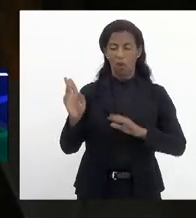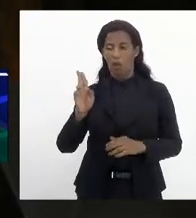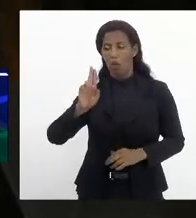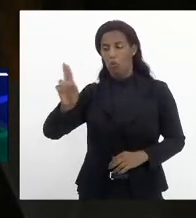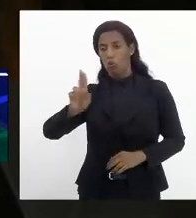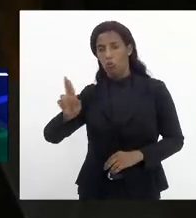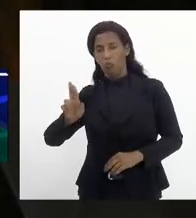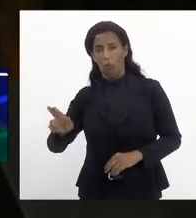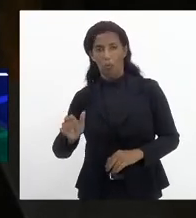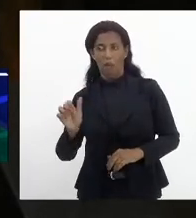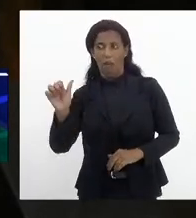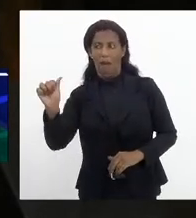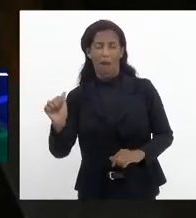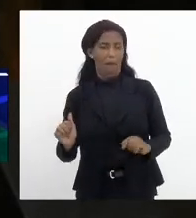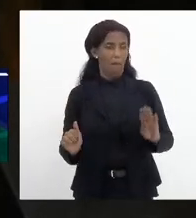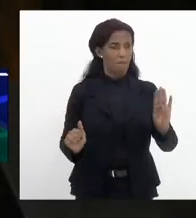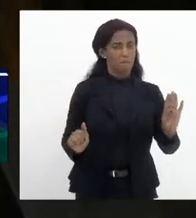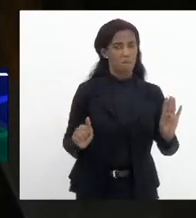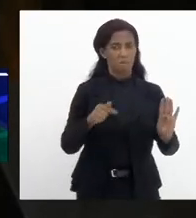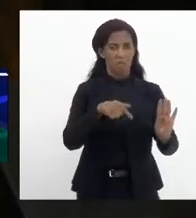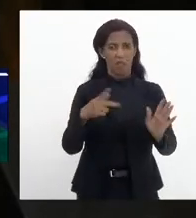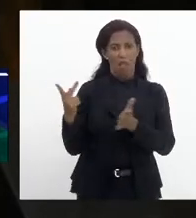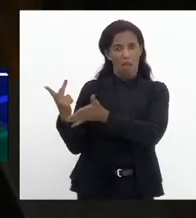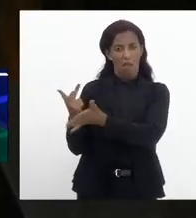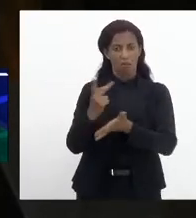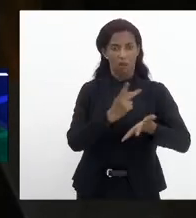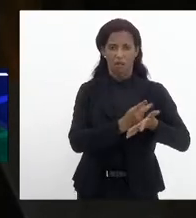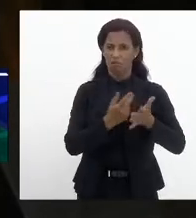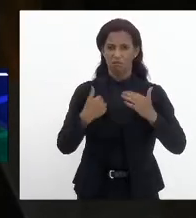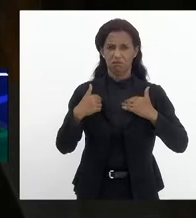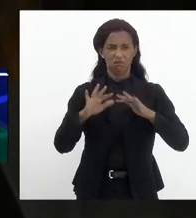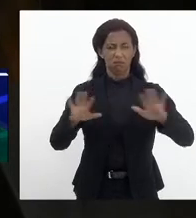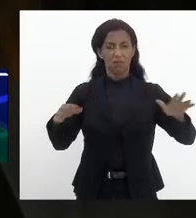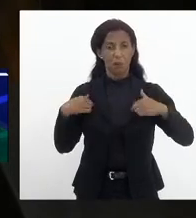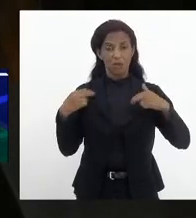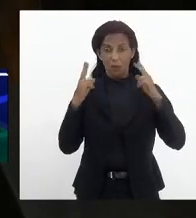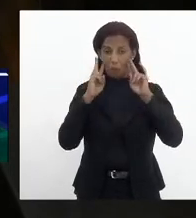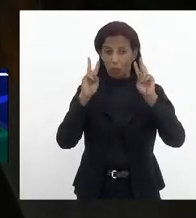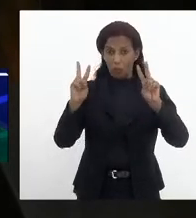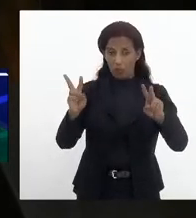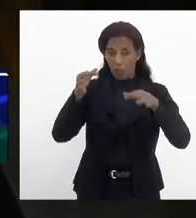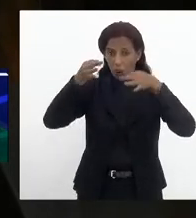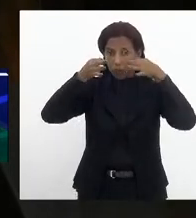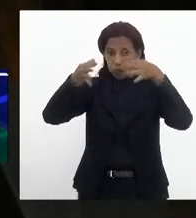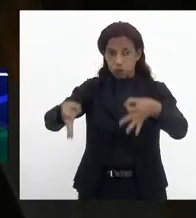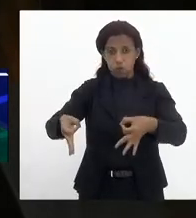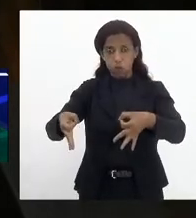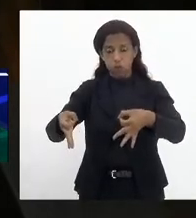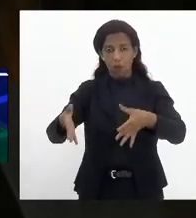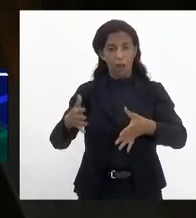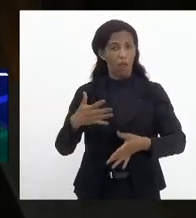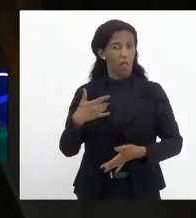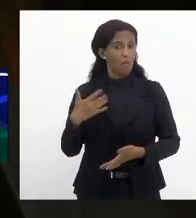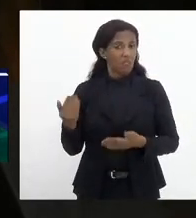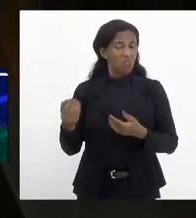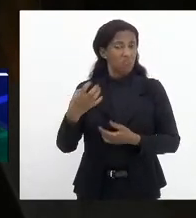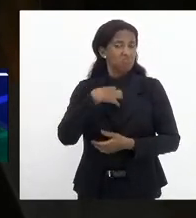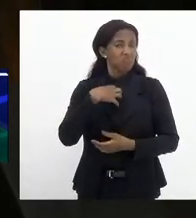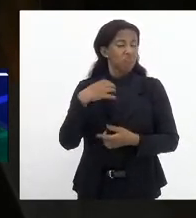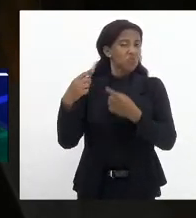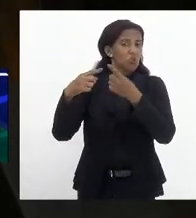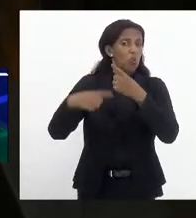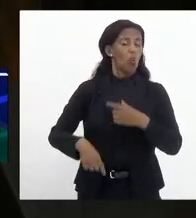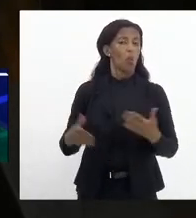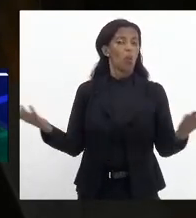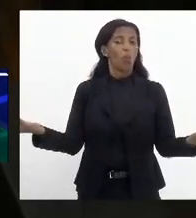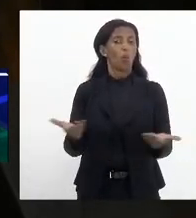para dizer que A ou B está errado, mas, ao meu ver, não faz mais sentido, no dia